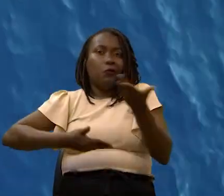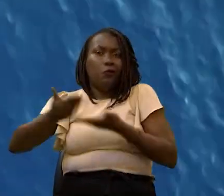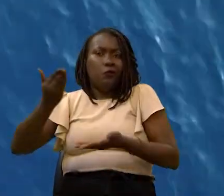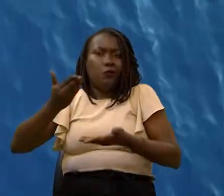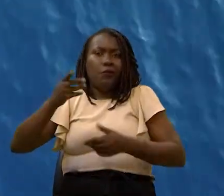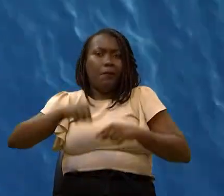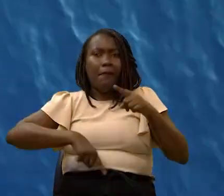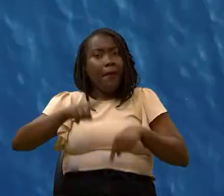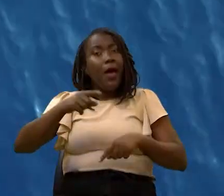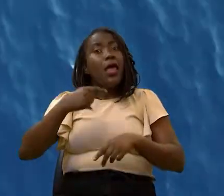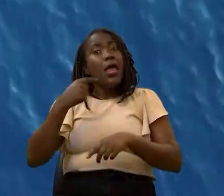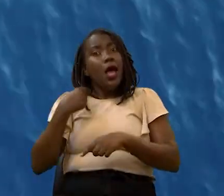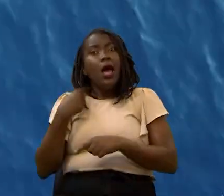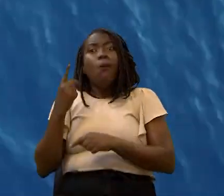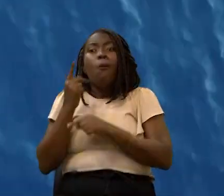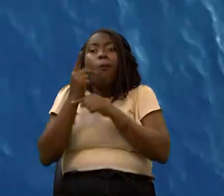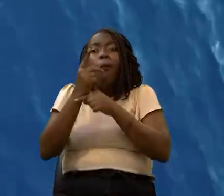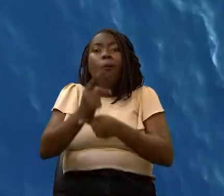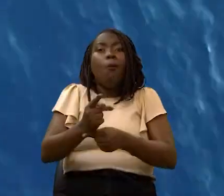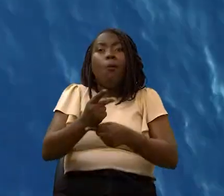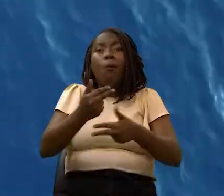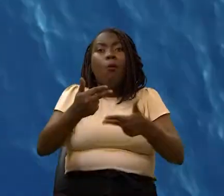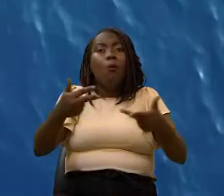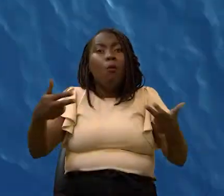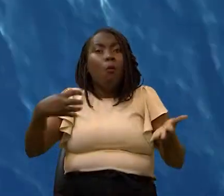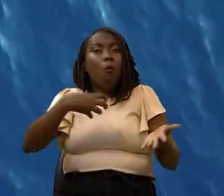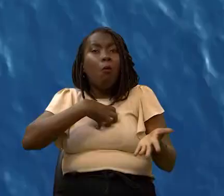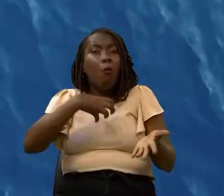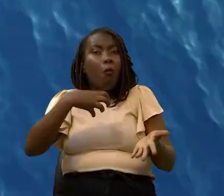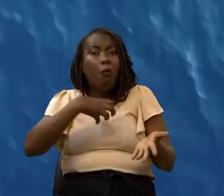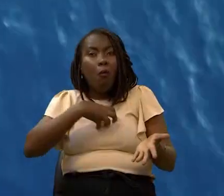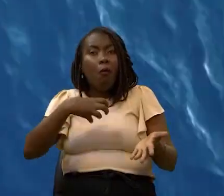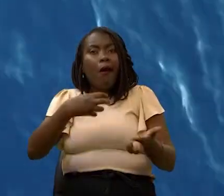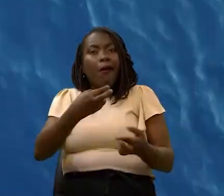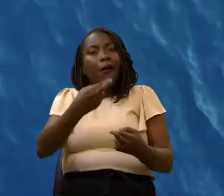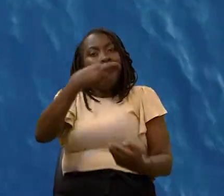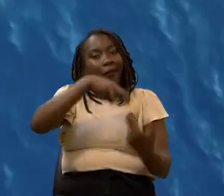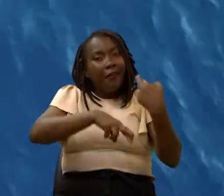não vou trocar um bem, que eu procure de alguma forma